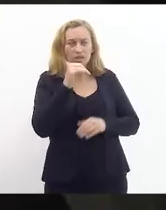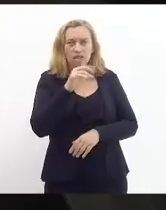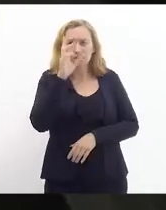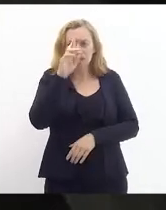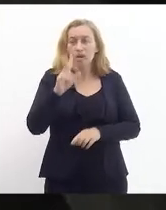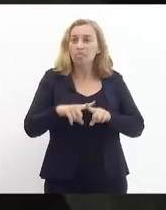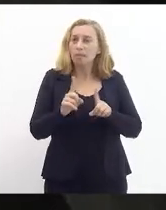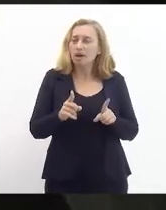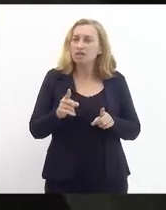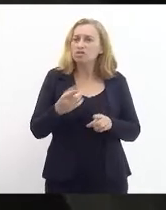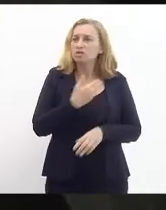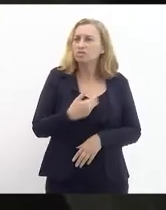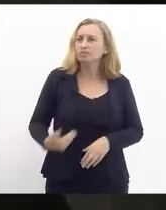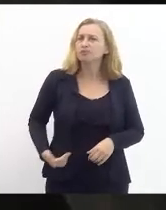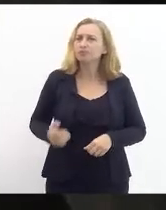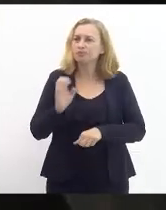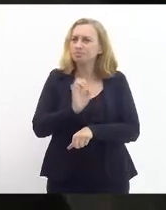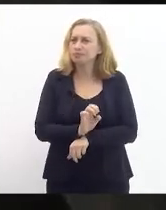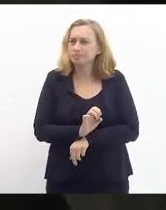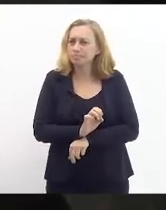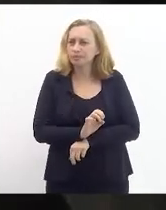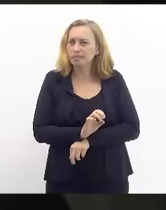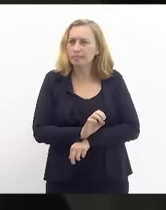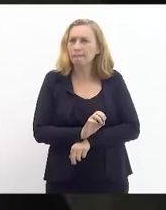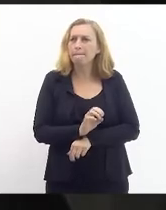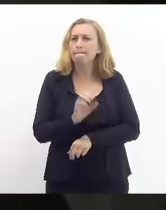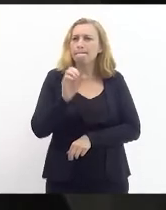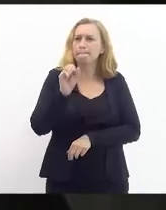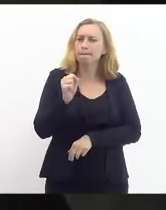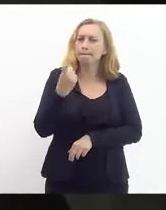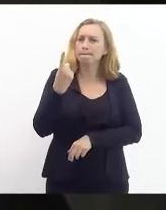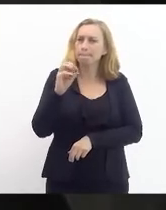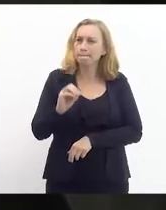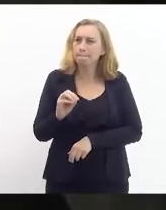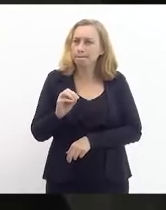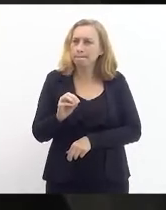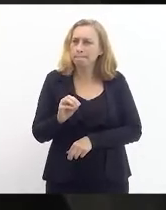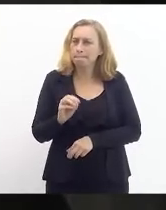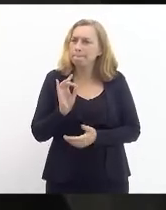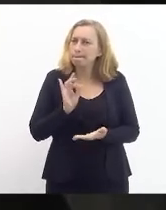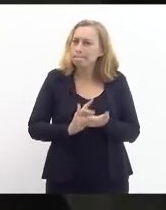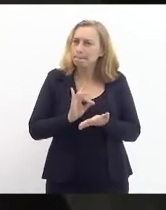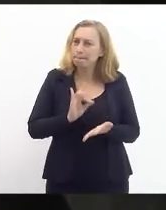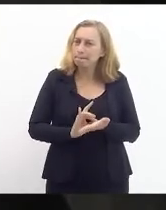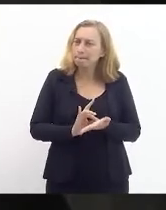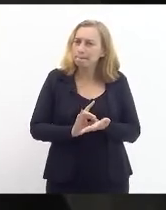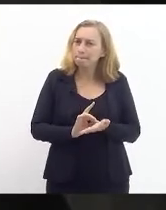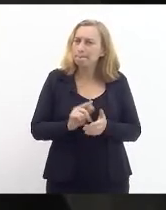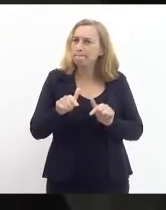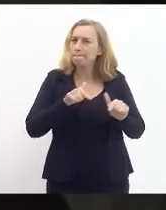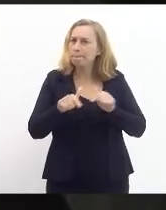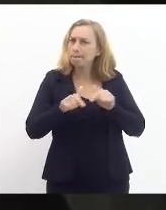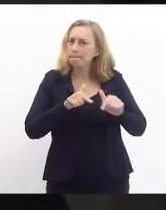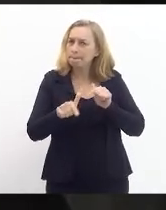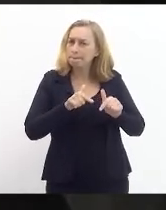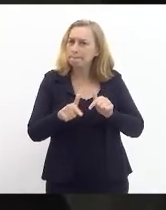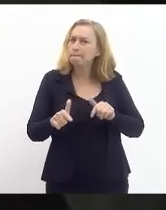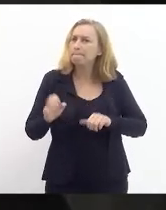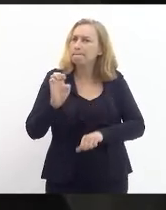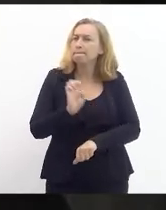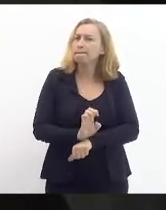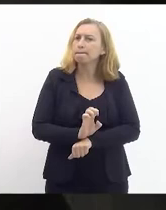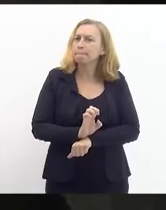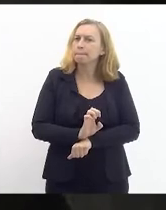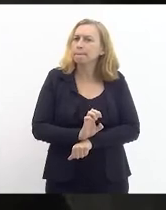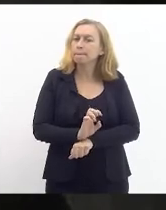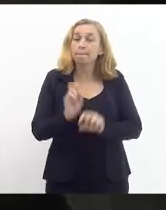mas o governo estadual sobretudo a partir do Sérgio Cabral desencadeou uma verdadeira operação para que o estado